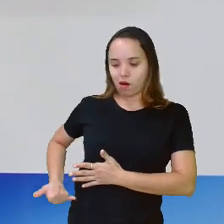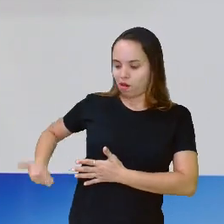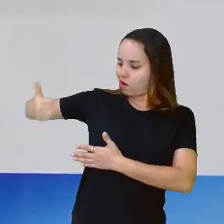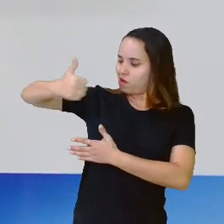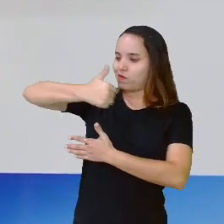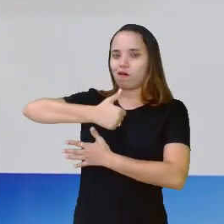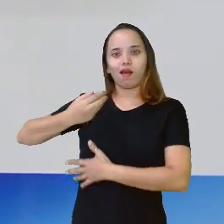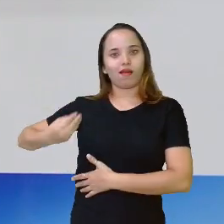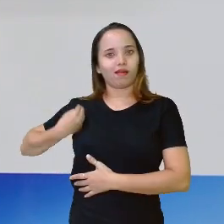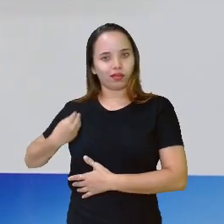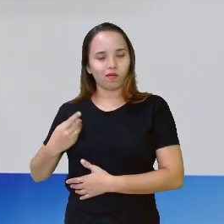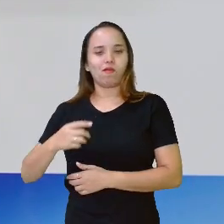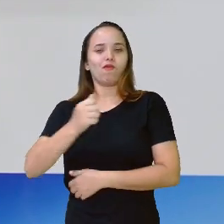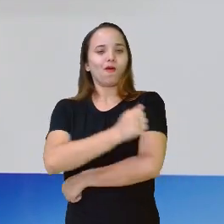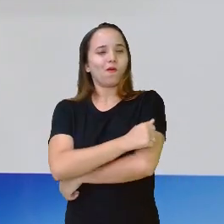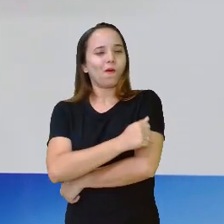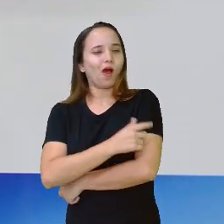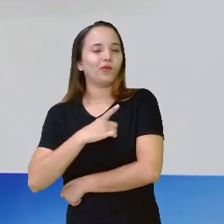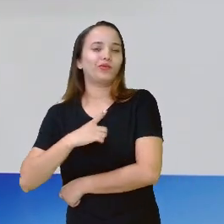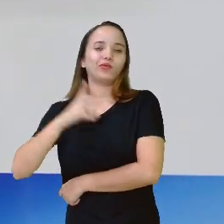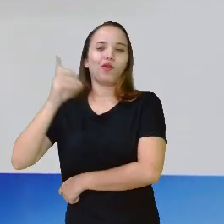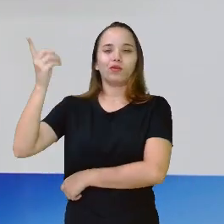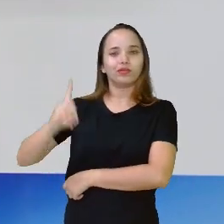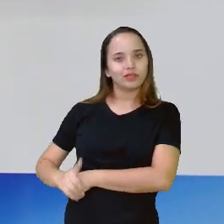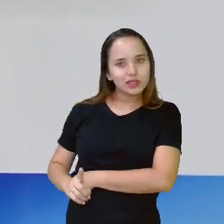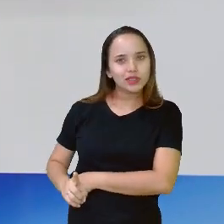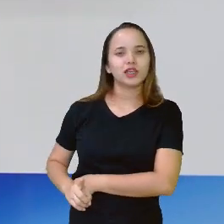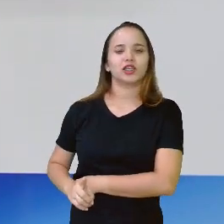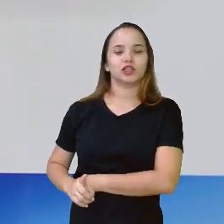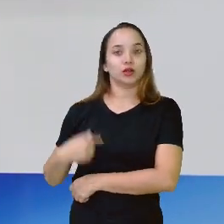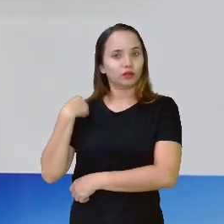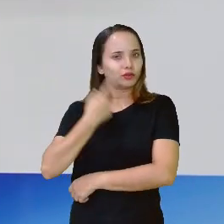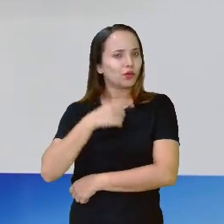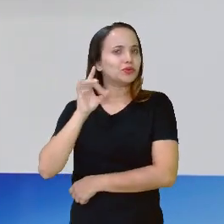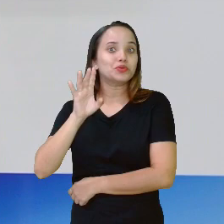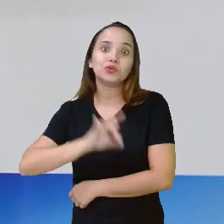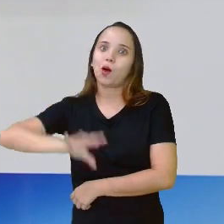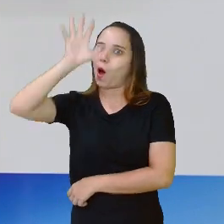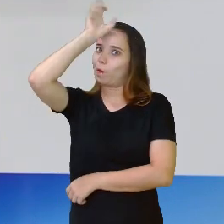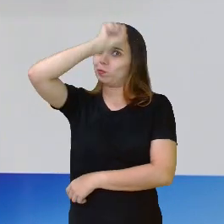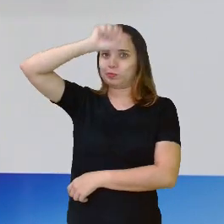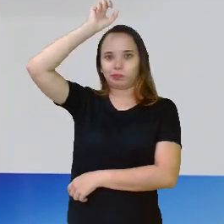com os estudantes com deficiência. A gente só tem a aprender.